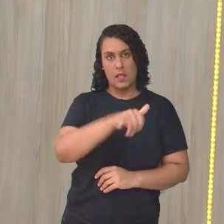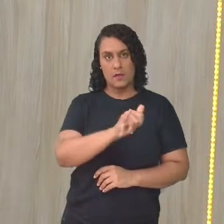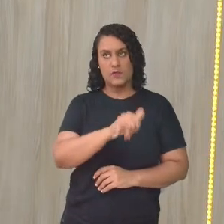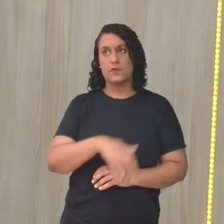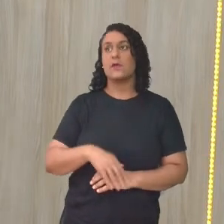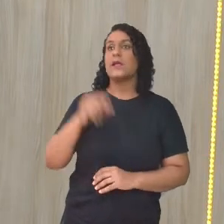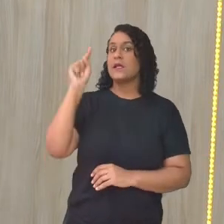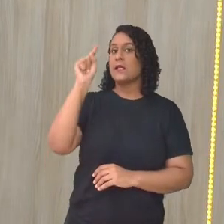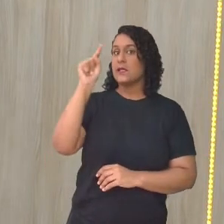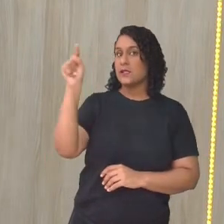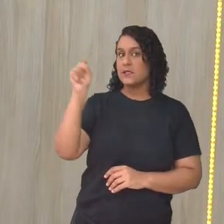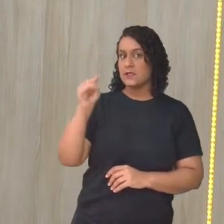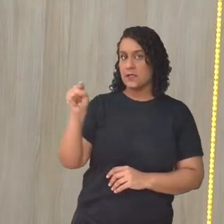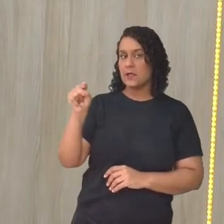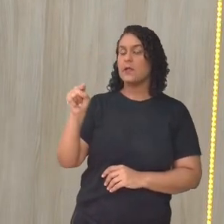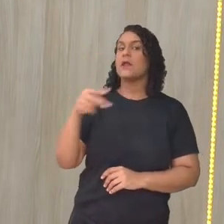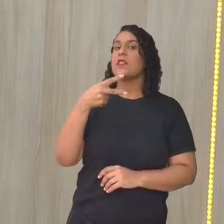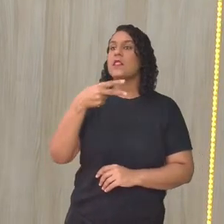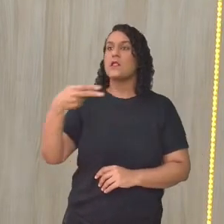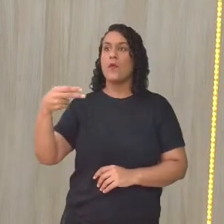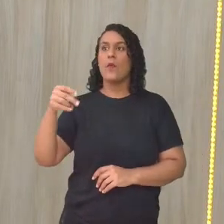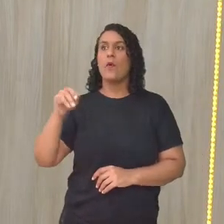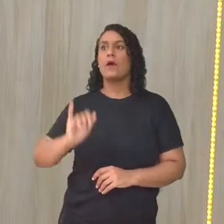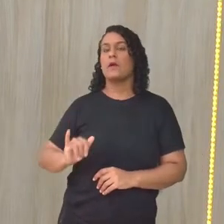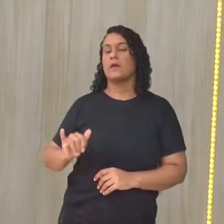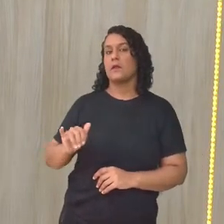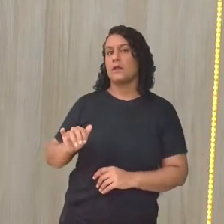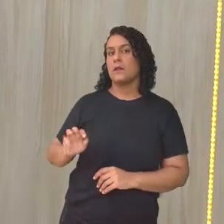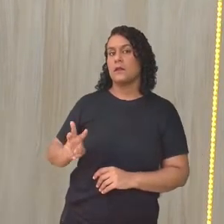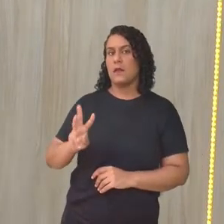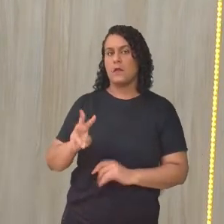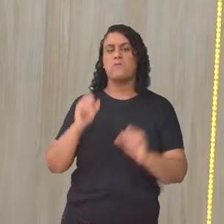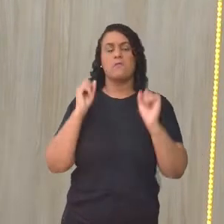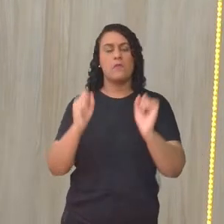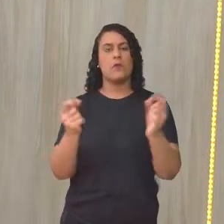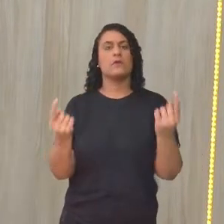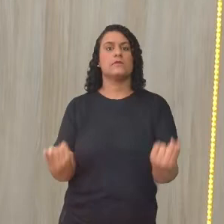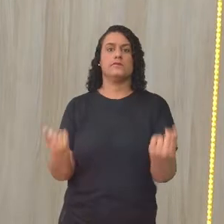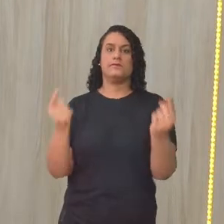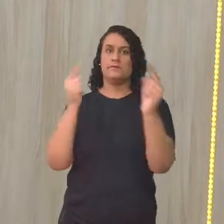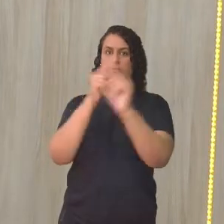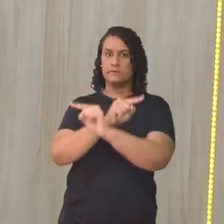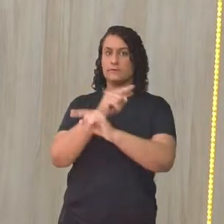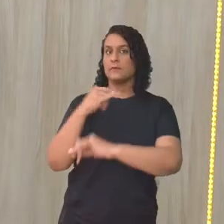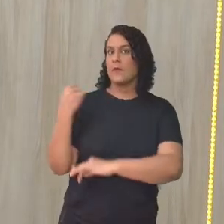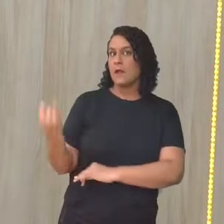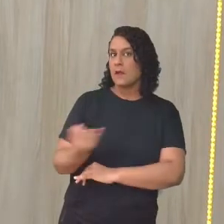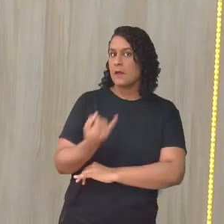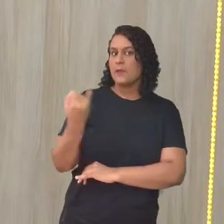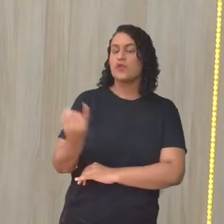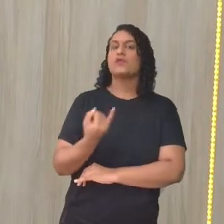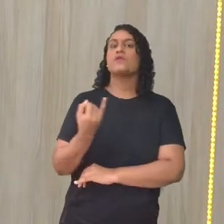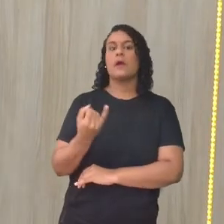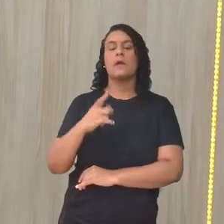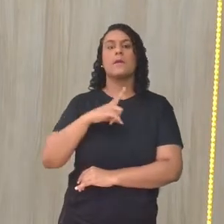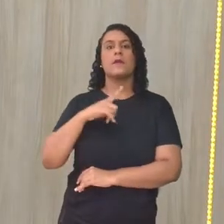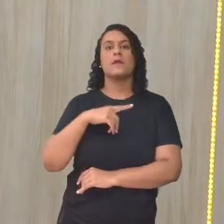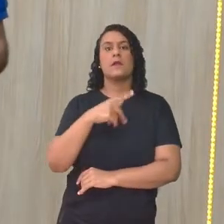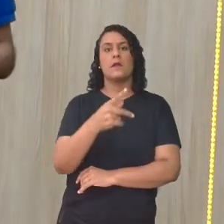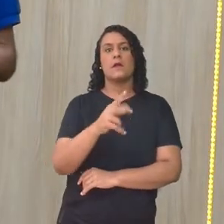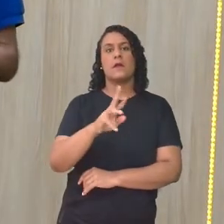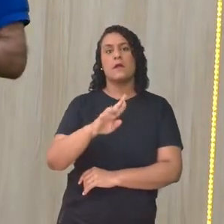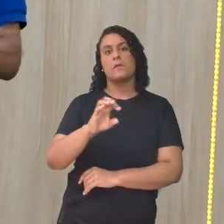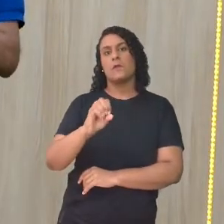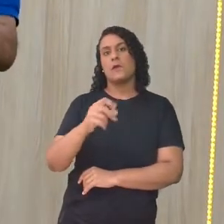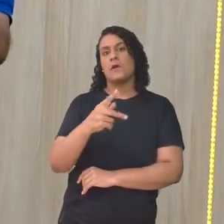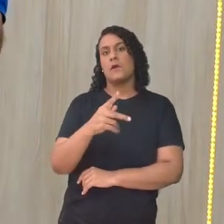o Z está para o W. Ou também eu poderia fazer o contrário assim. O importante é fazer a lei da proporcionalidade, tá